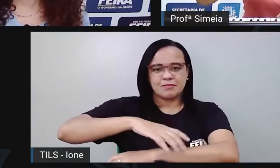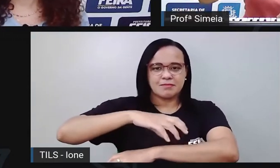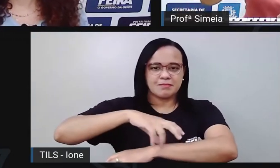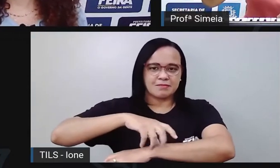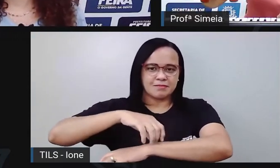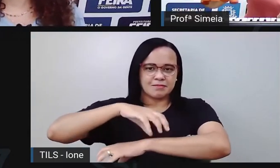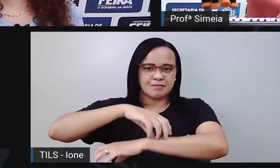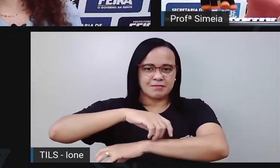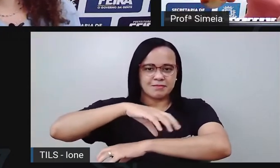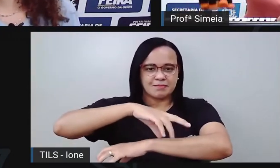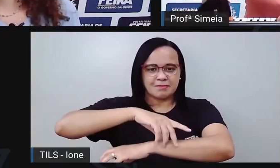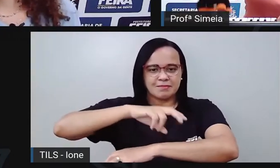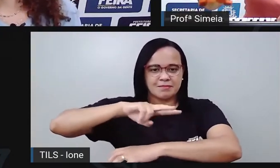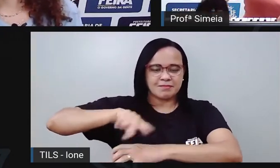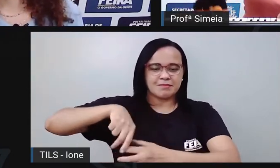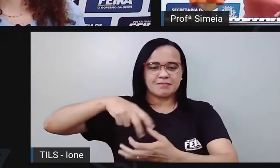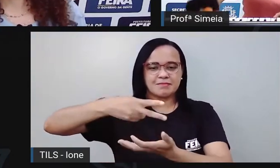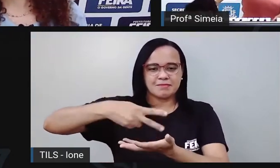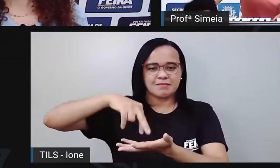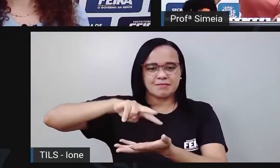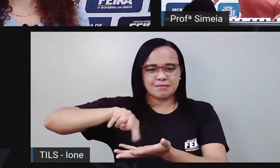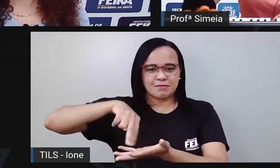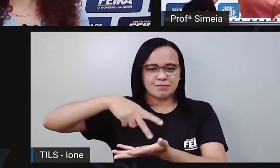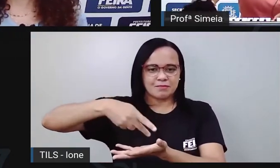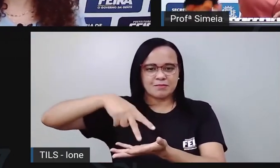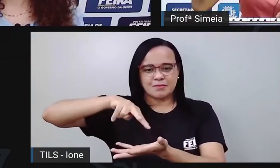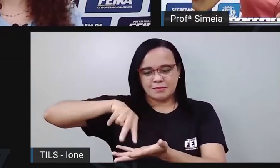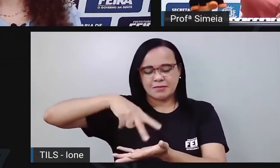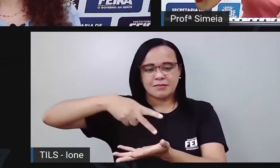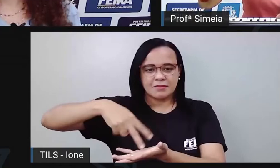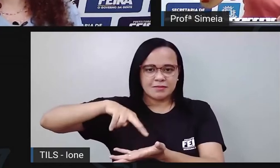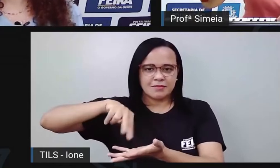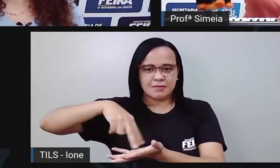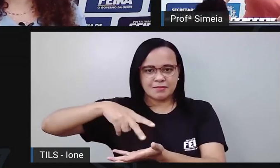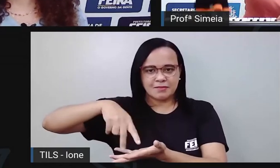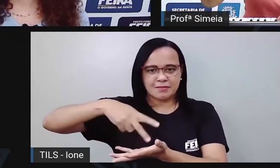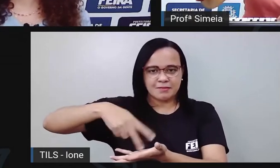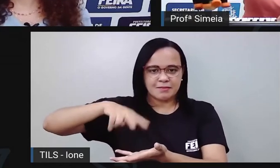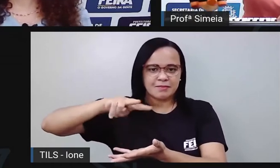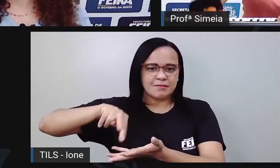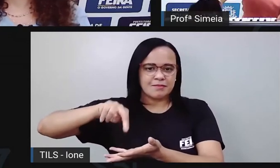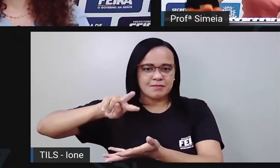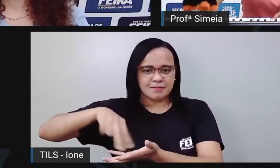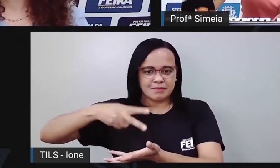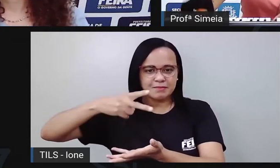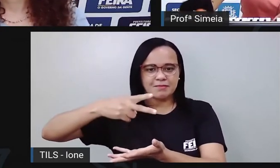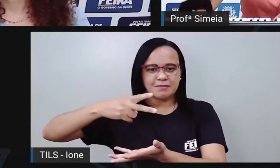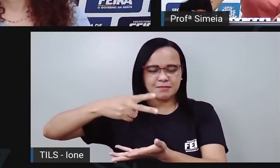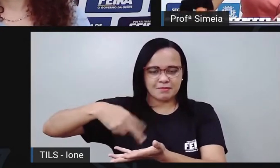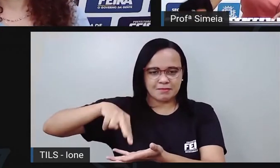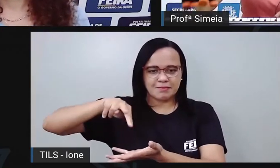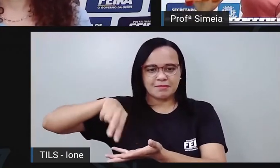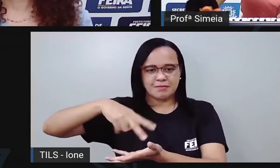que sapateia vai ser o batom usei